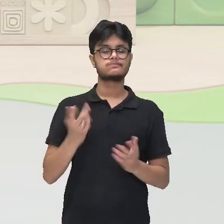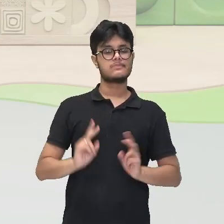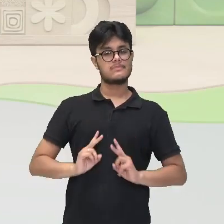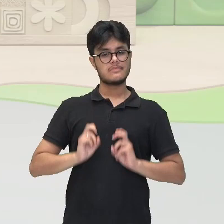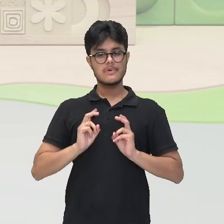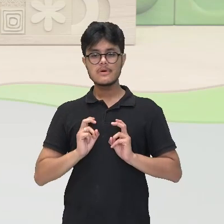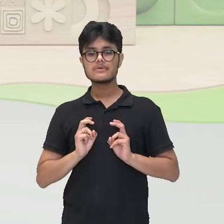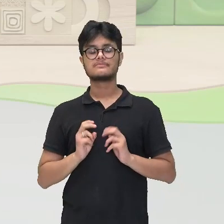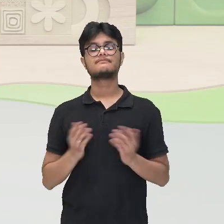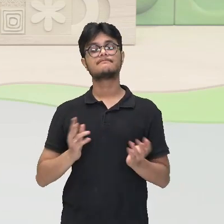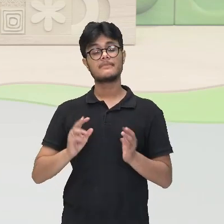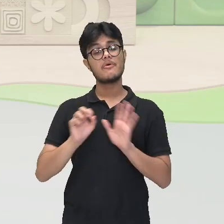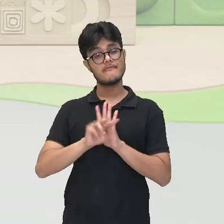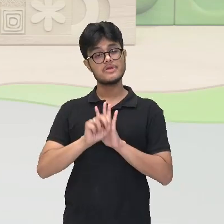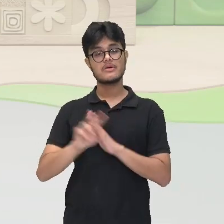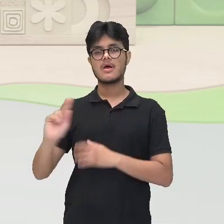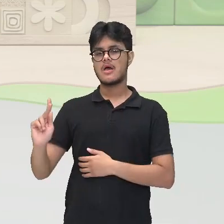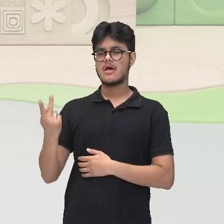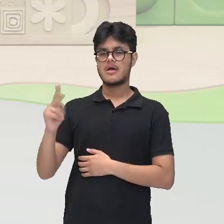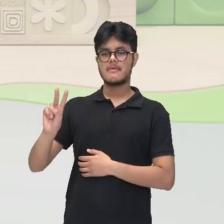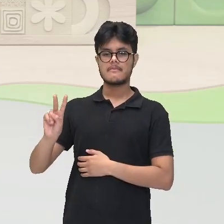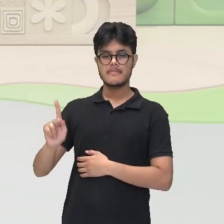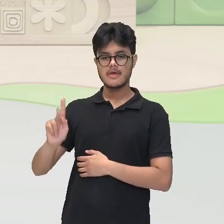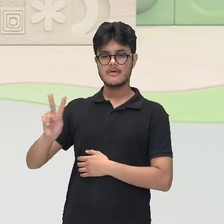causado pelo HPV.